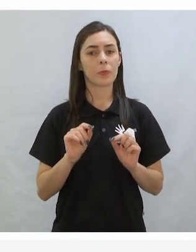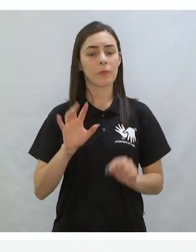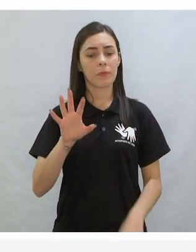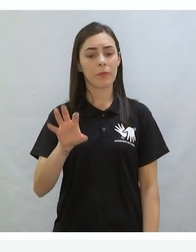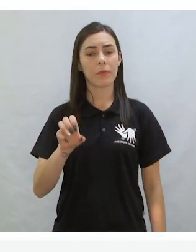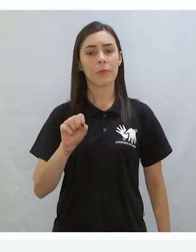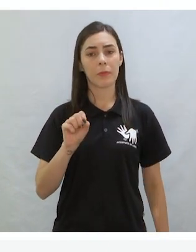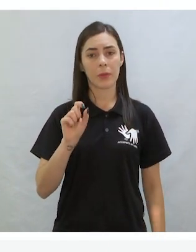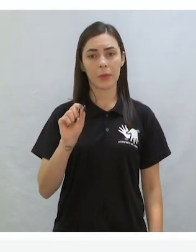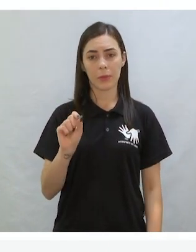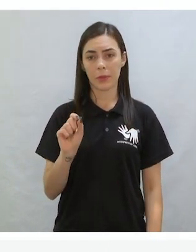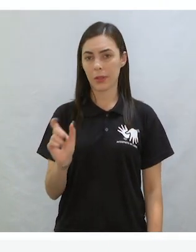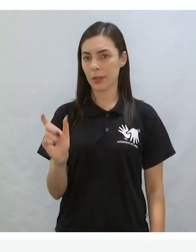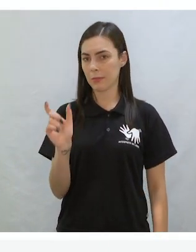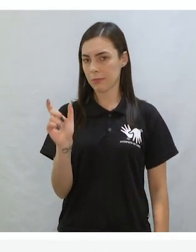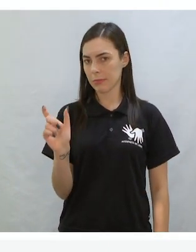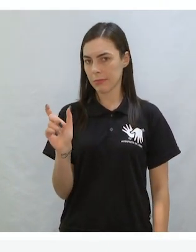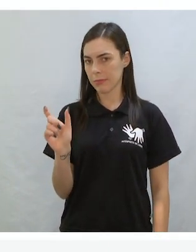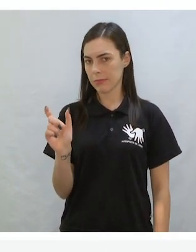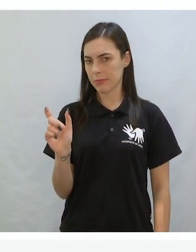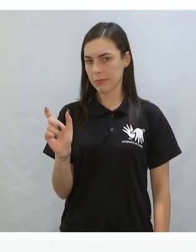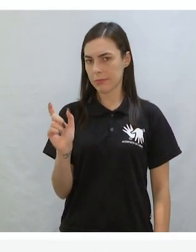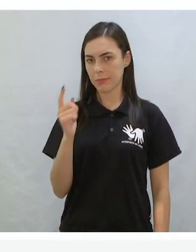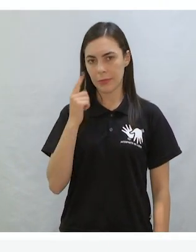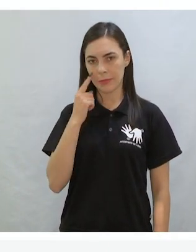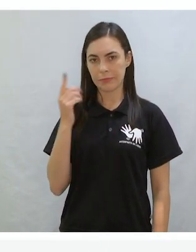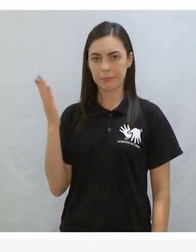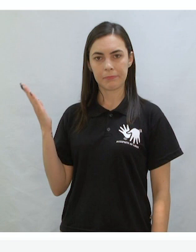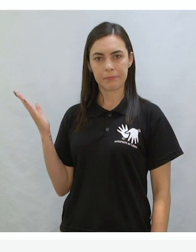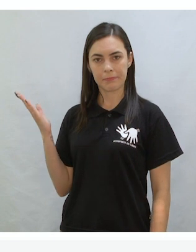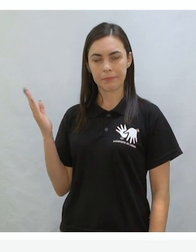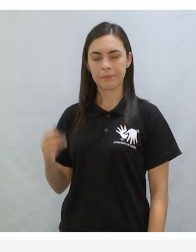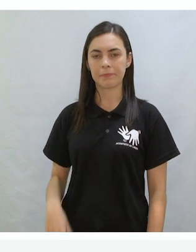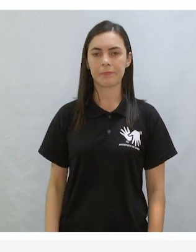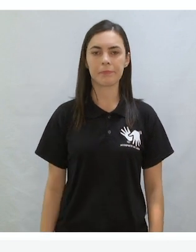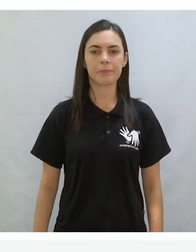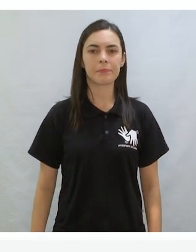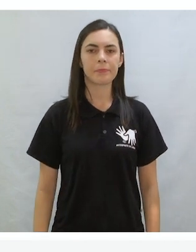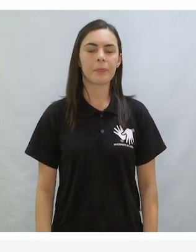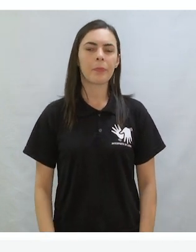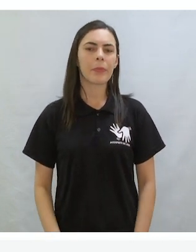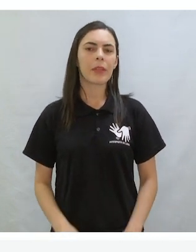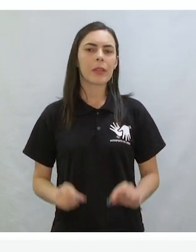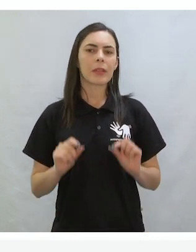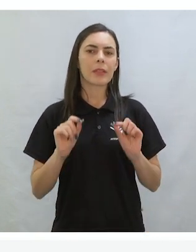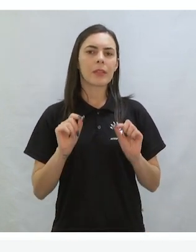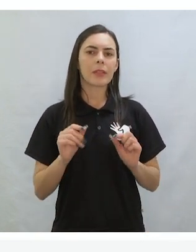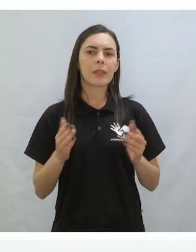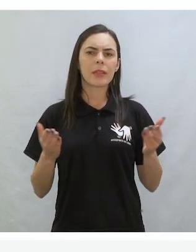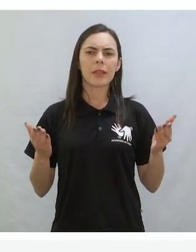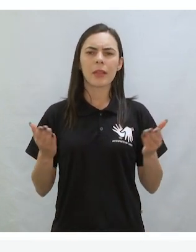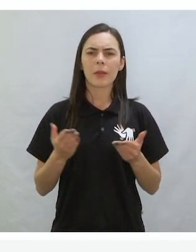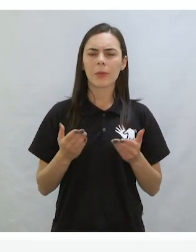vamos pegar a palavra voluntária e nós